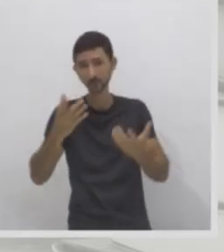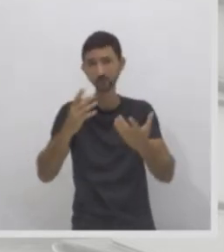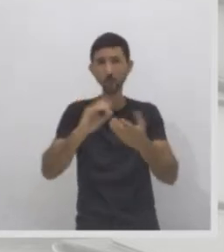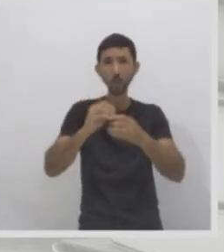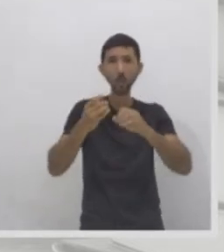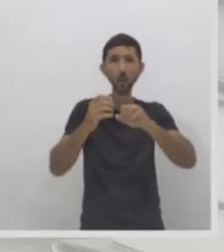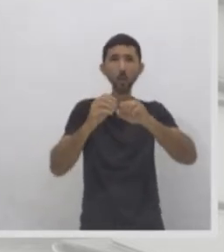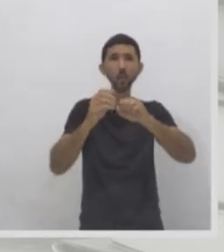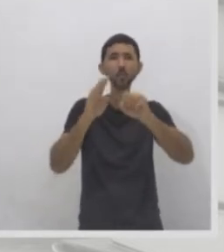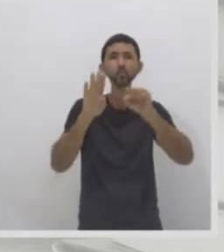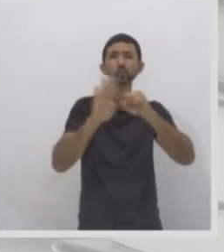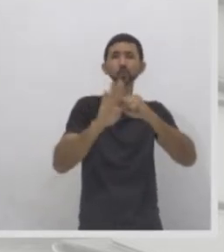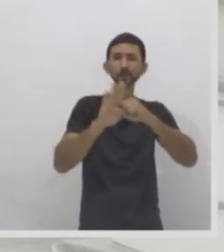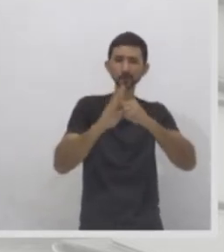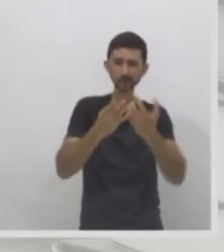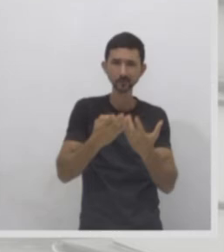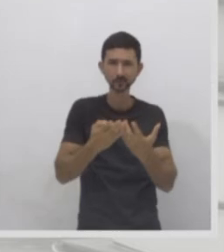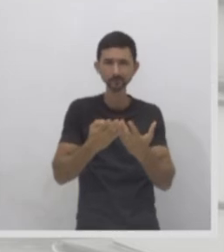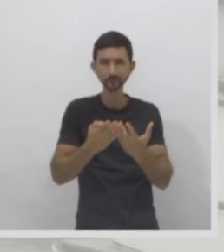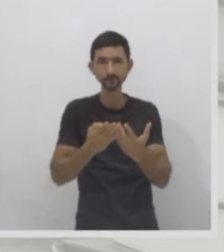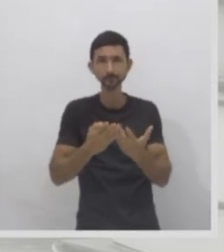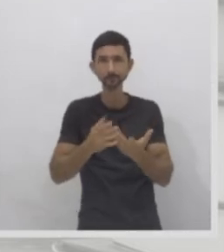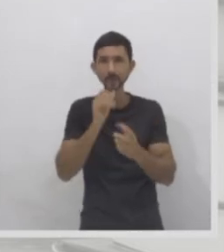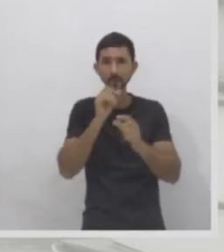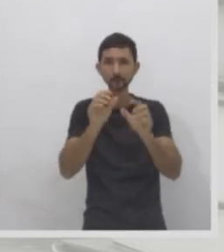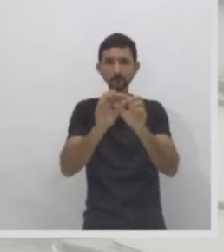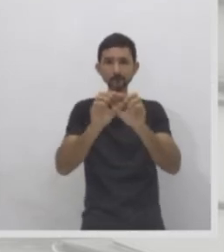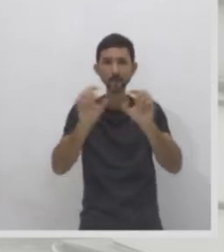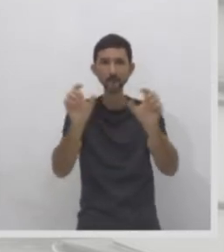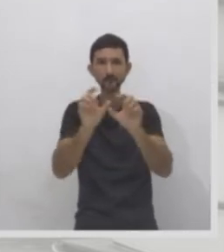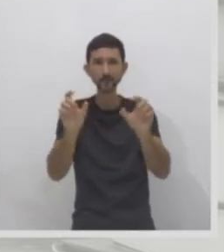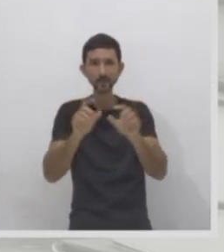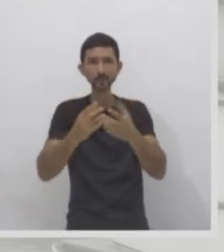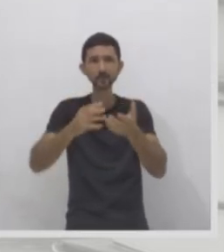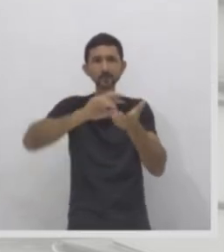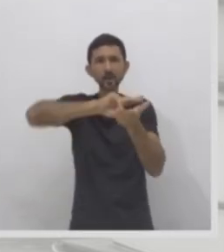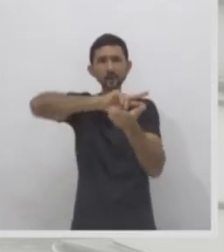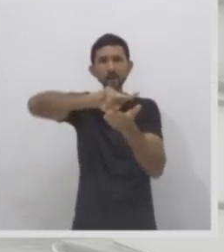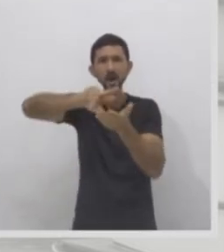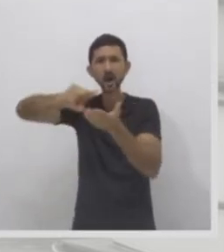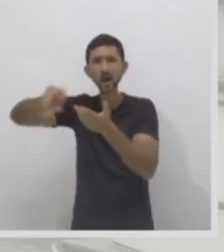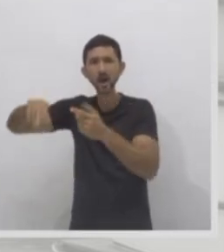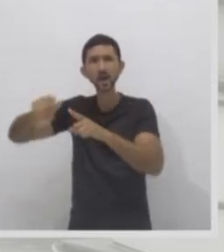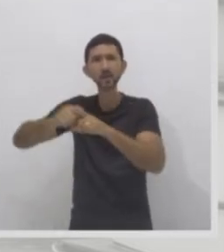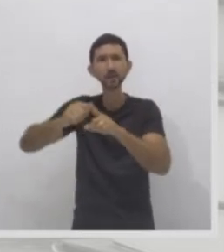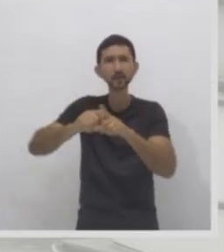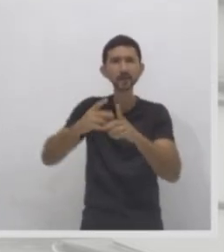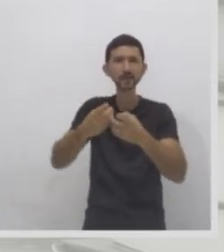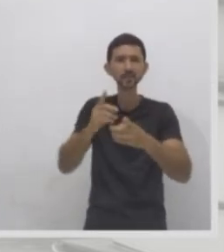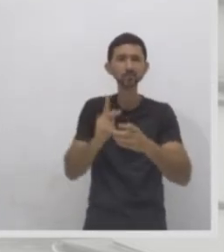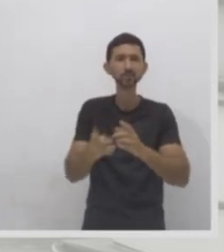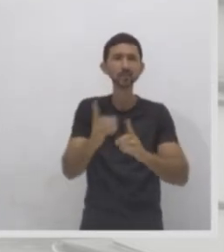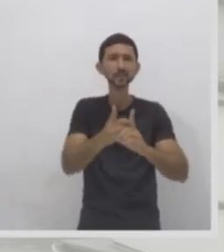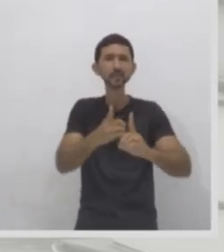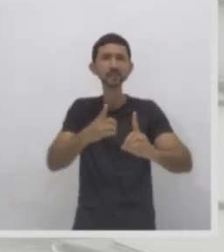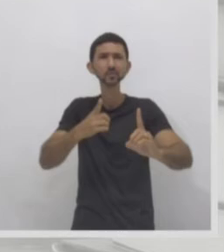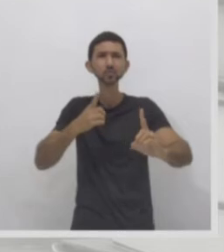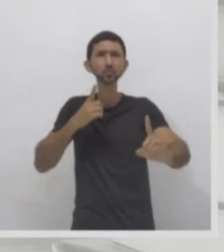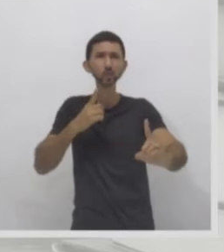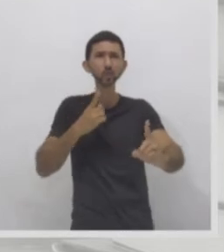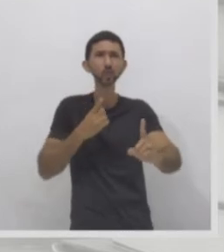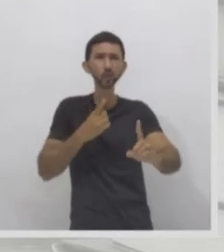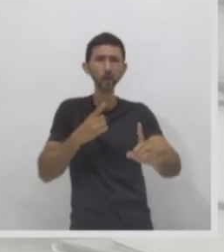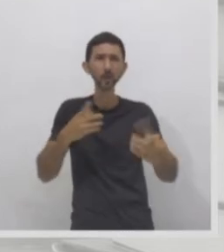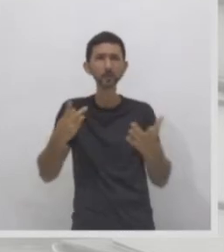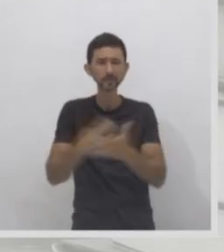Vamos observar outra frase aqui que diz assim: esses vários meses seguidos de distanciamento social acabam causando